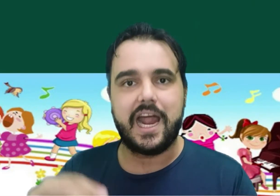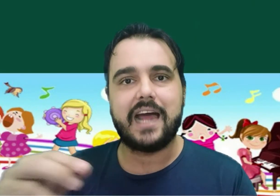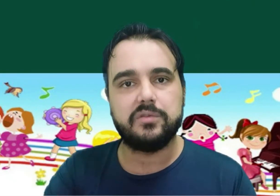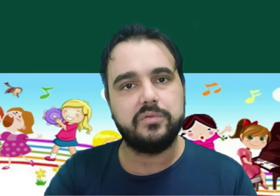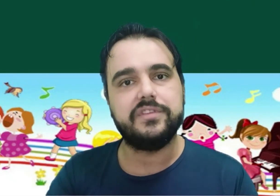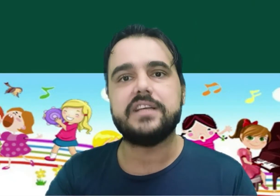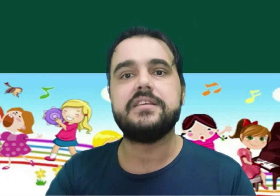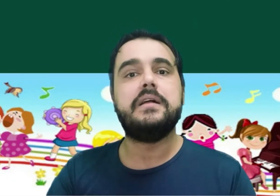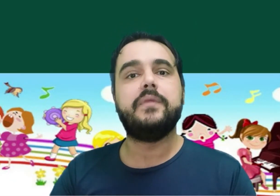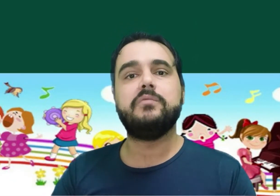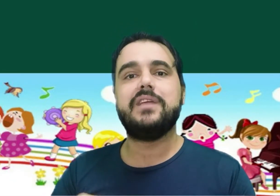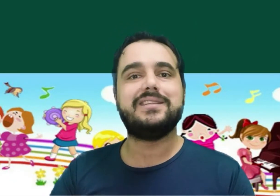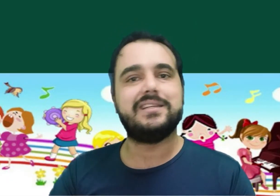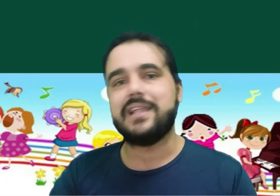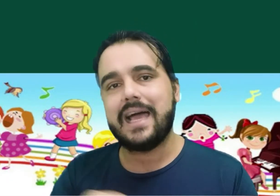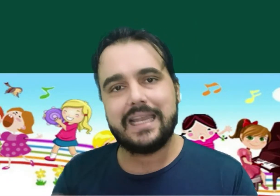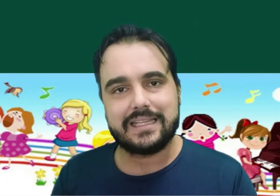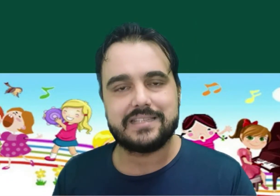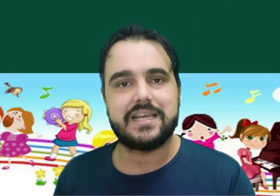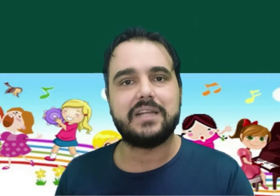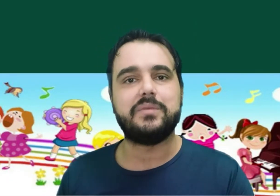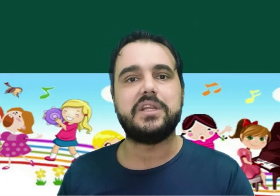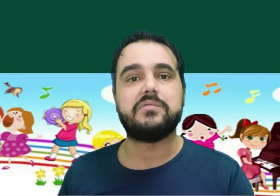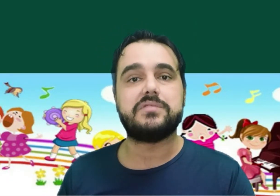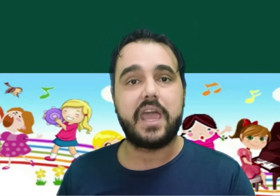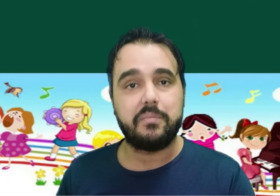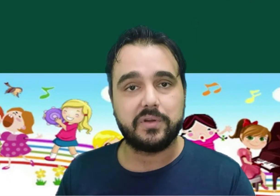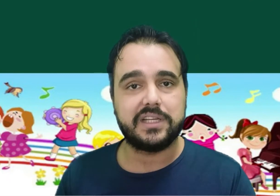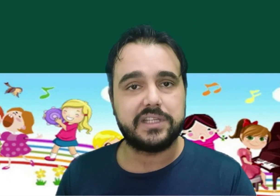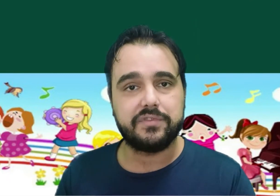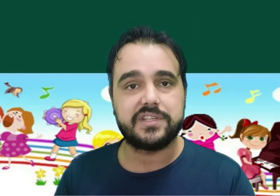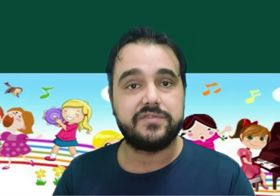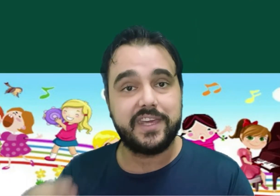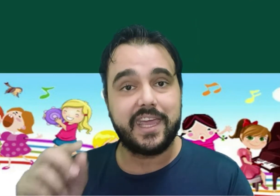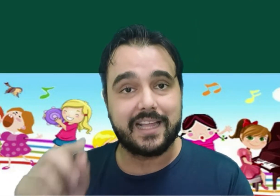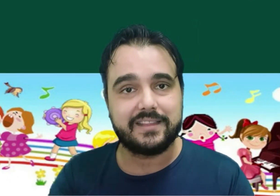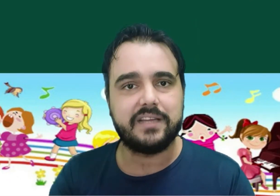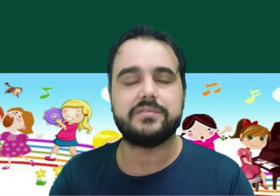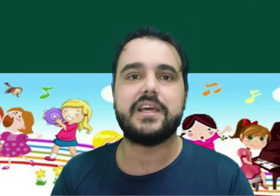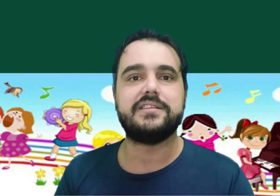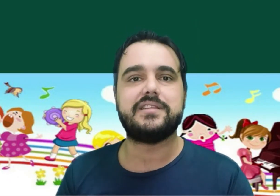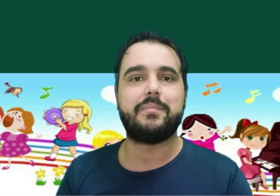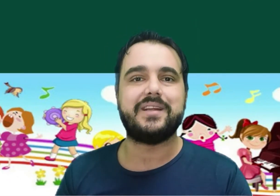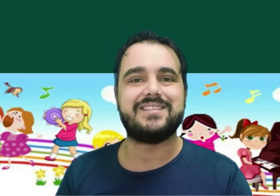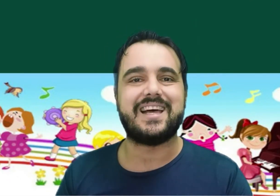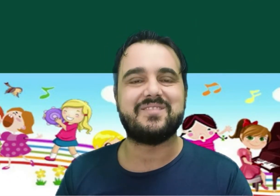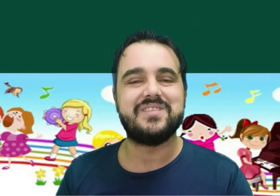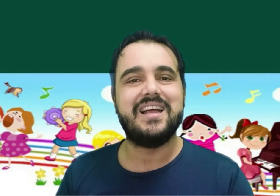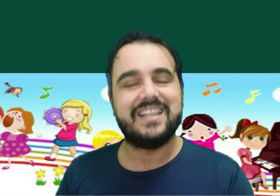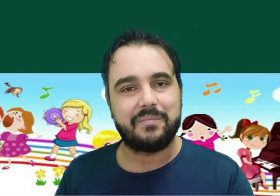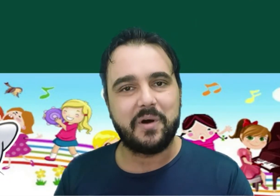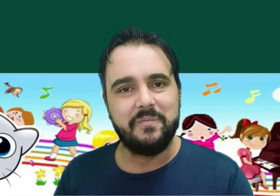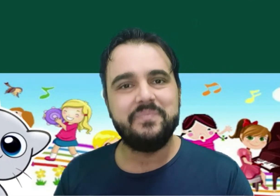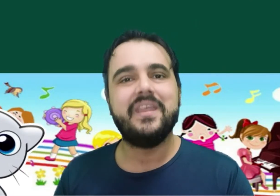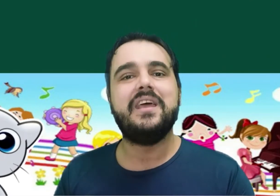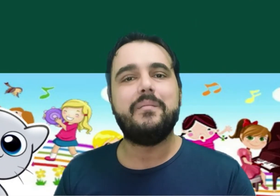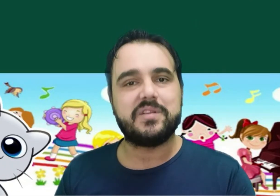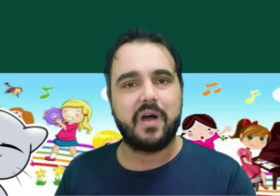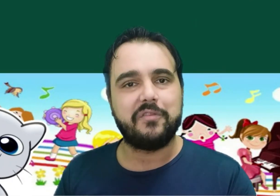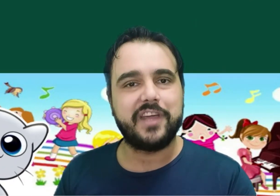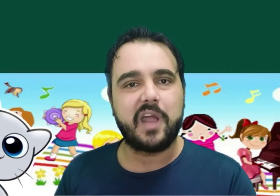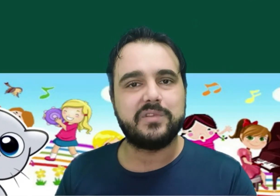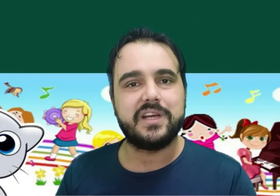deixe de tirar dúvidas, não deixe nada atrasado, meninos. É importante que vocês fiquem atentos a esses aprendizados, tá bom?